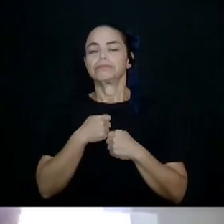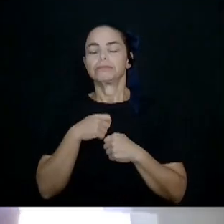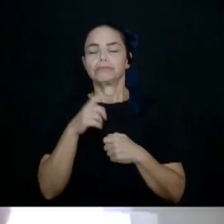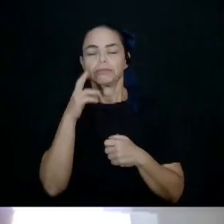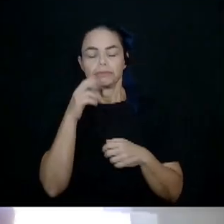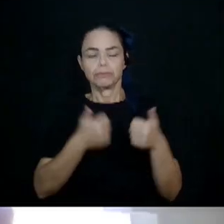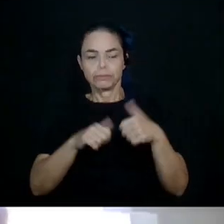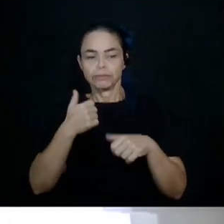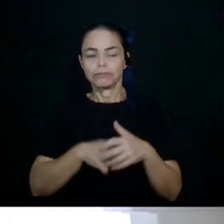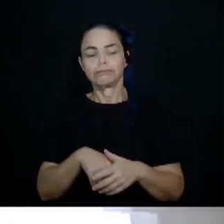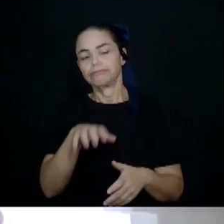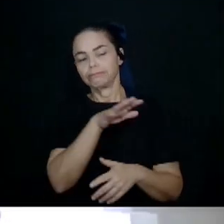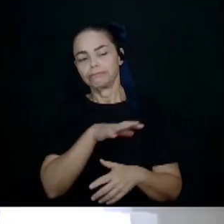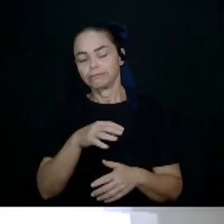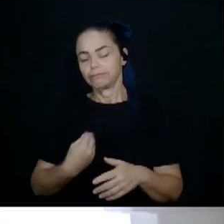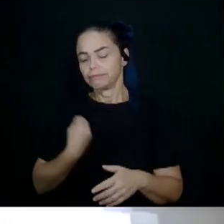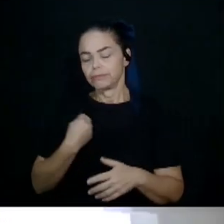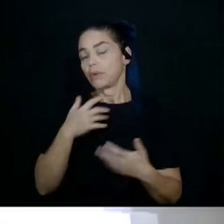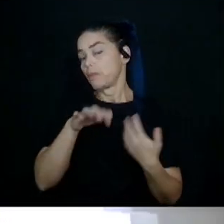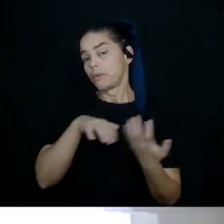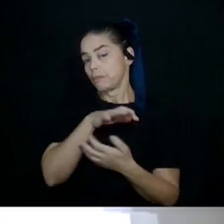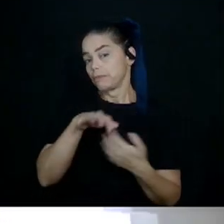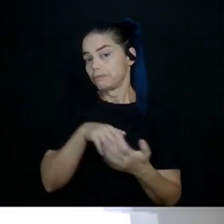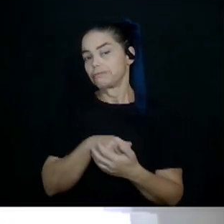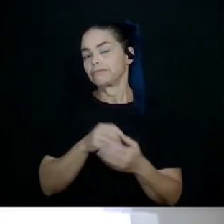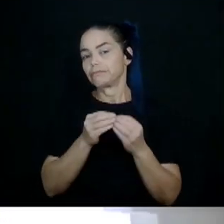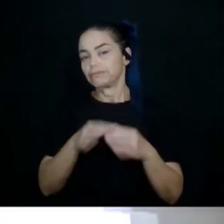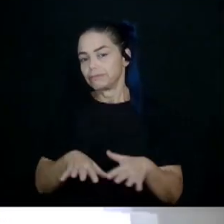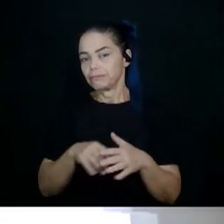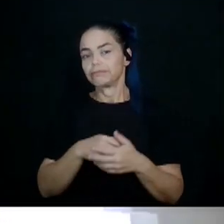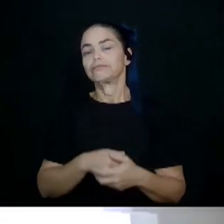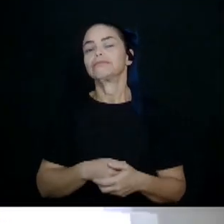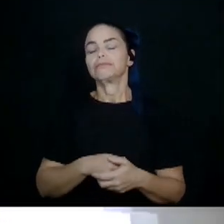funcionalmente a vida dela está prejudicada, tanto no aspecto de